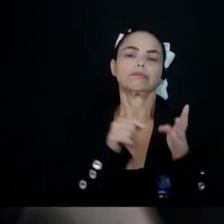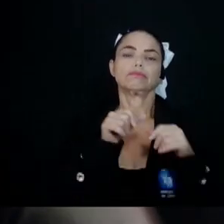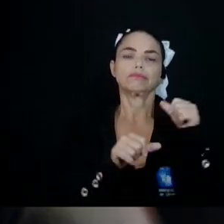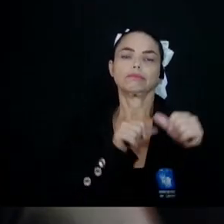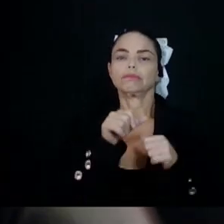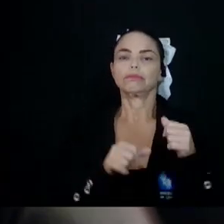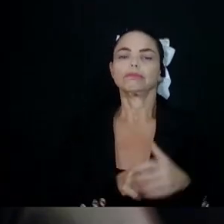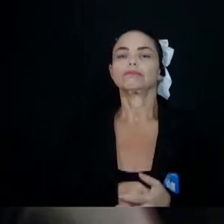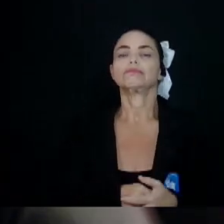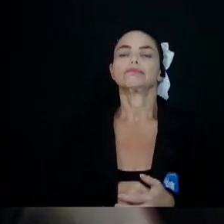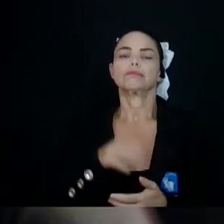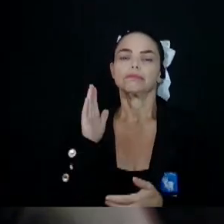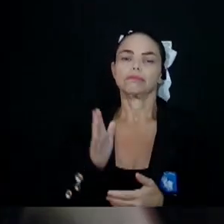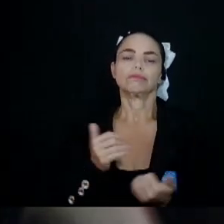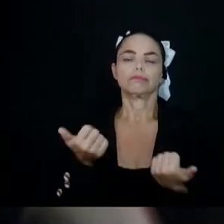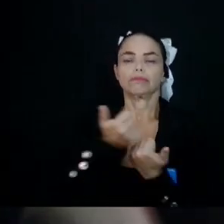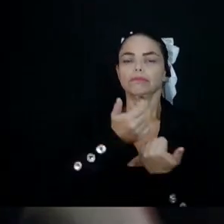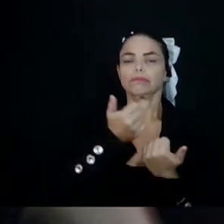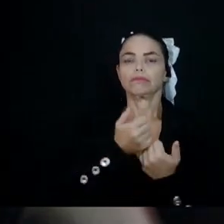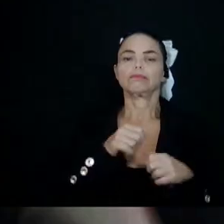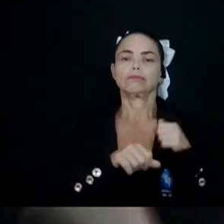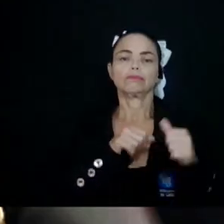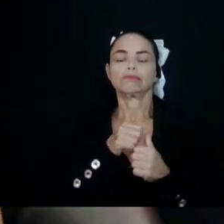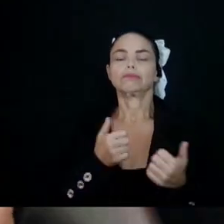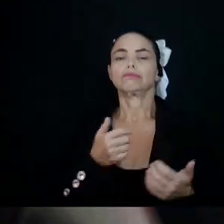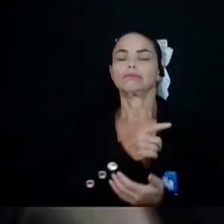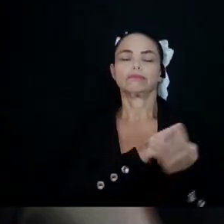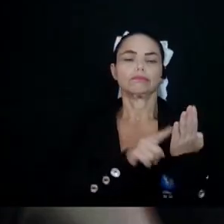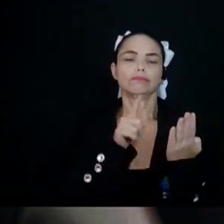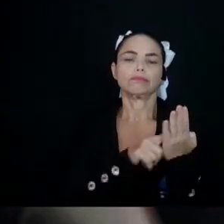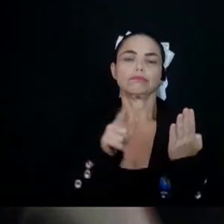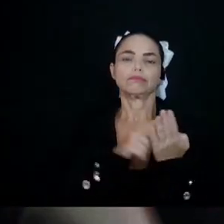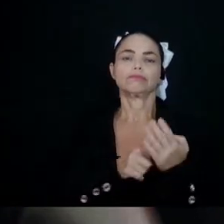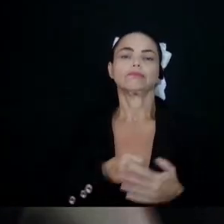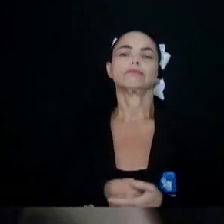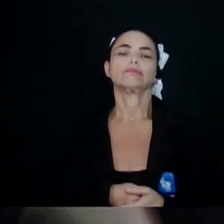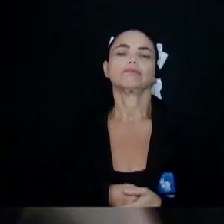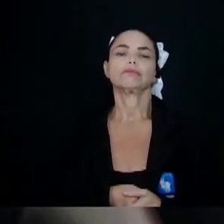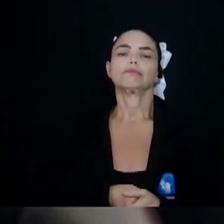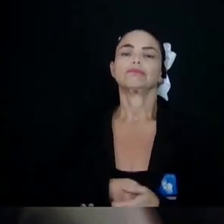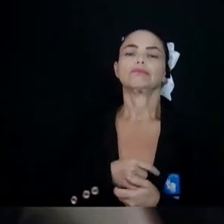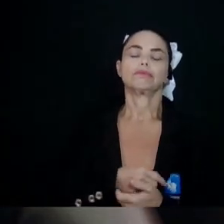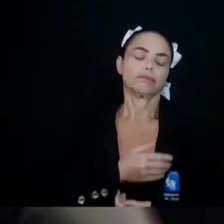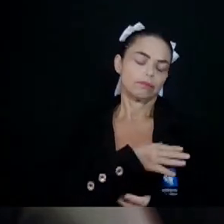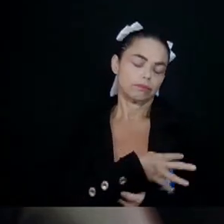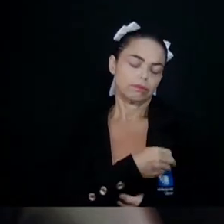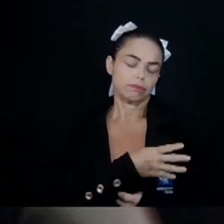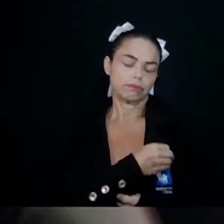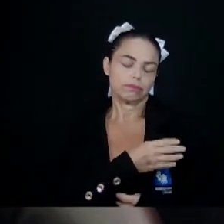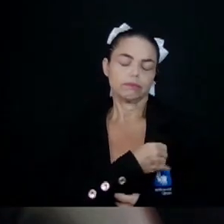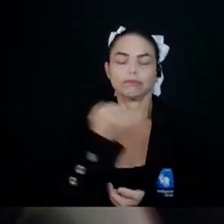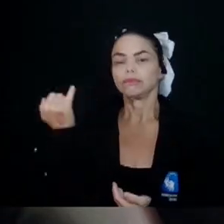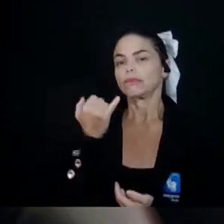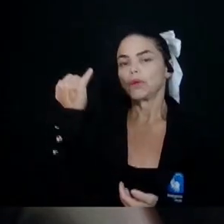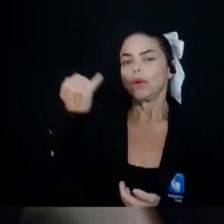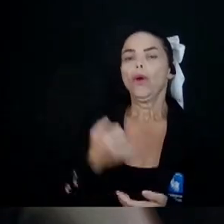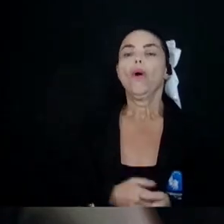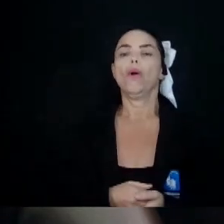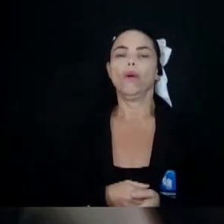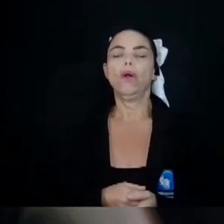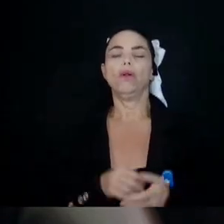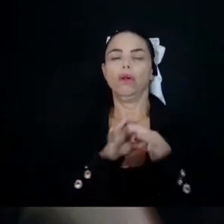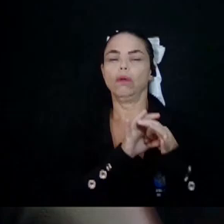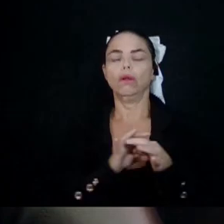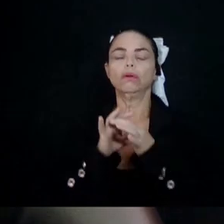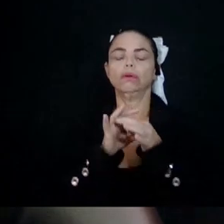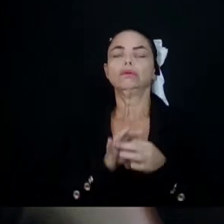já está havendo isso, às vezes numa distração. Então a amamentação, que é algo tão importante de vínculo, que ali é onde